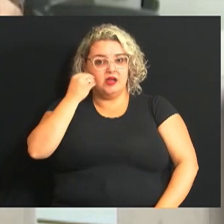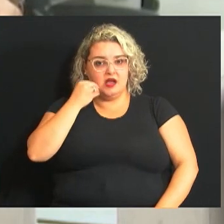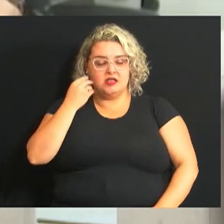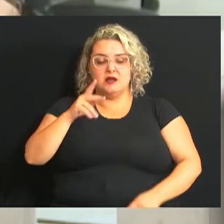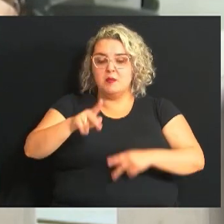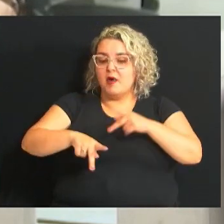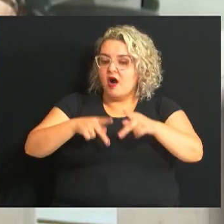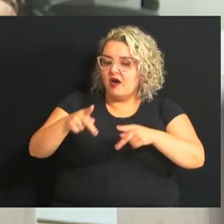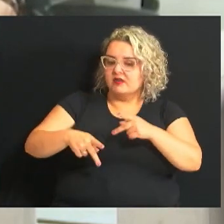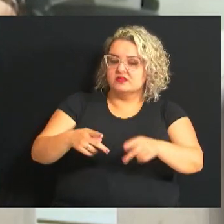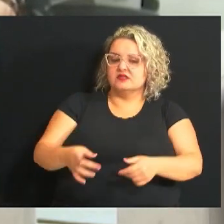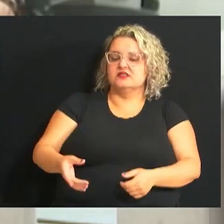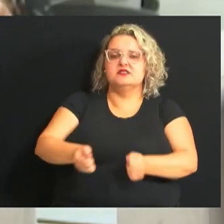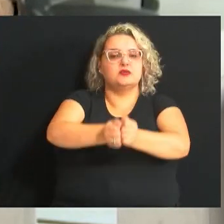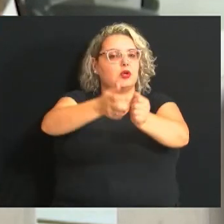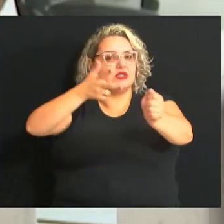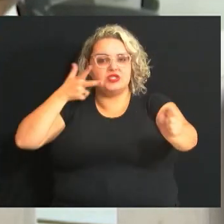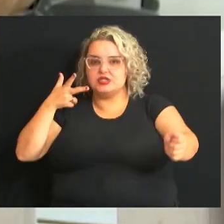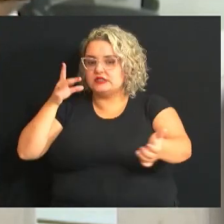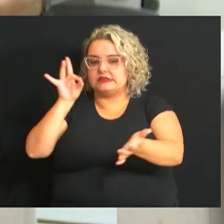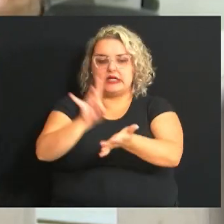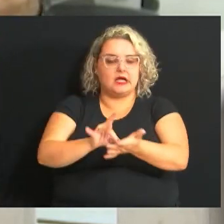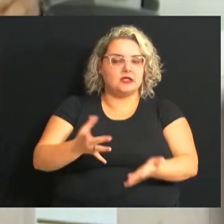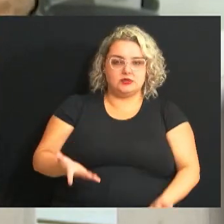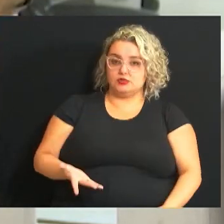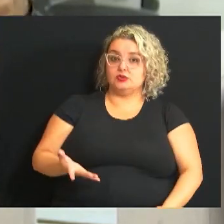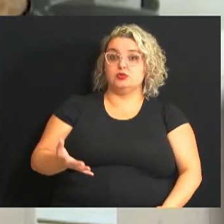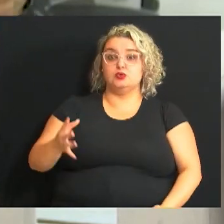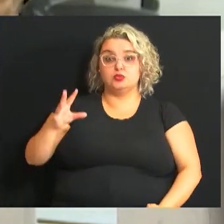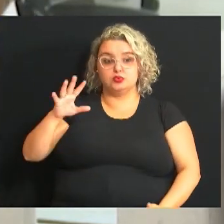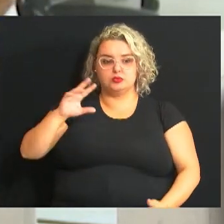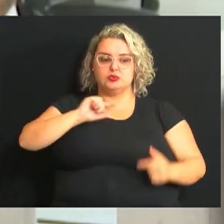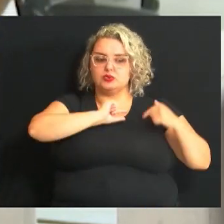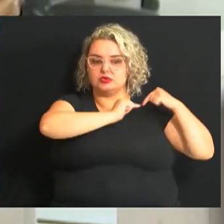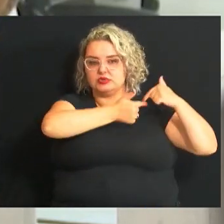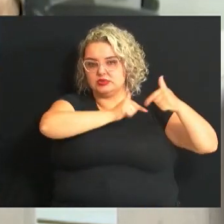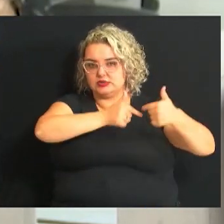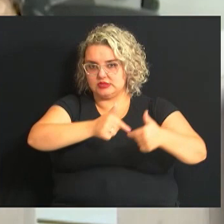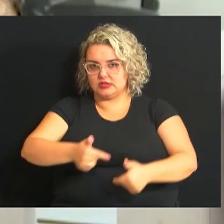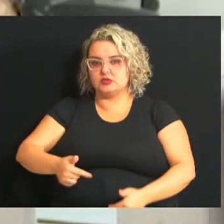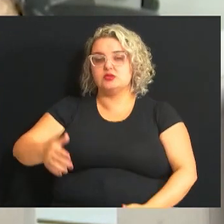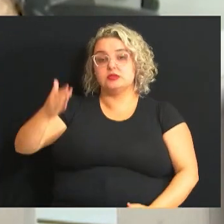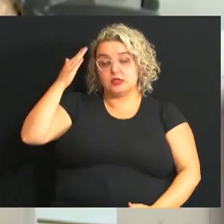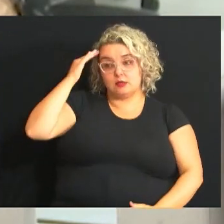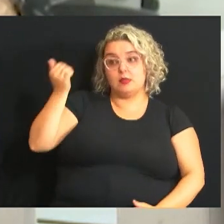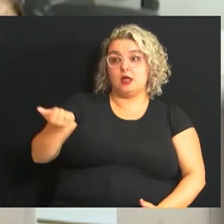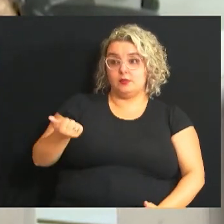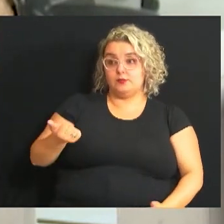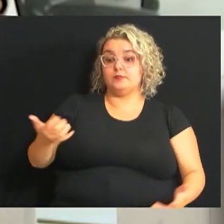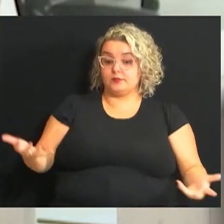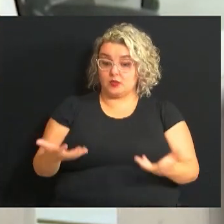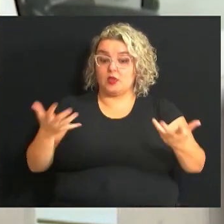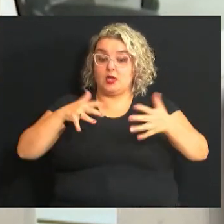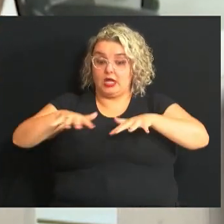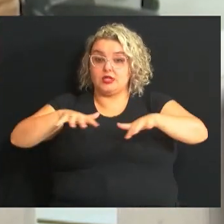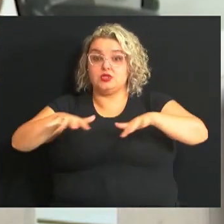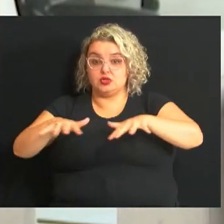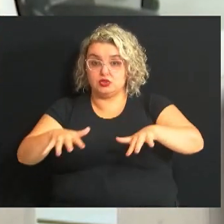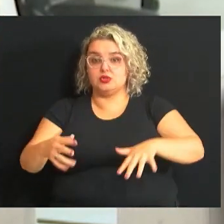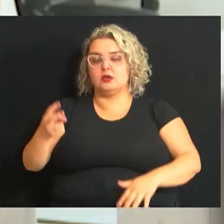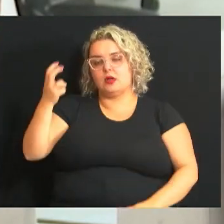saberes de povos originários, saberes tradicionais, eles estão aqui e estão agitando inclusive a vida cultural da nossa cidade, né?